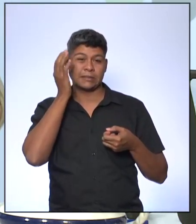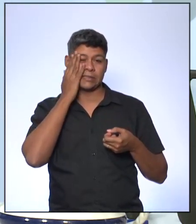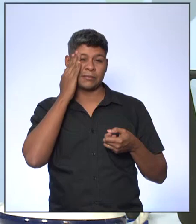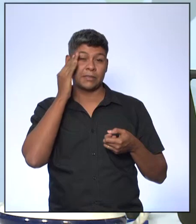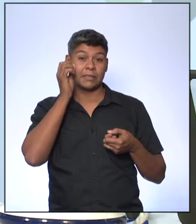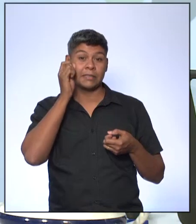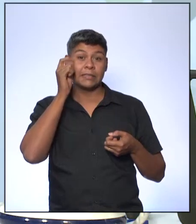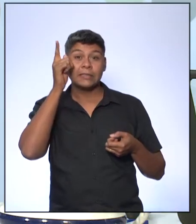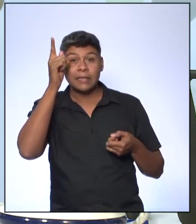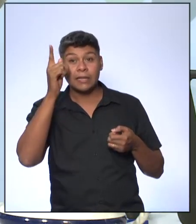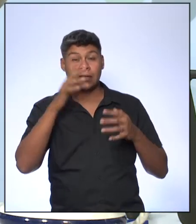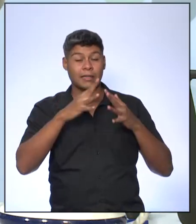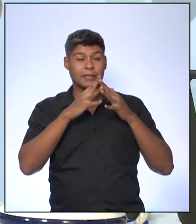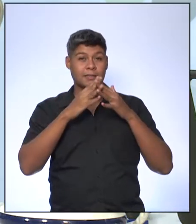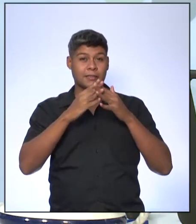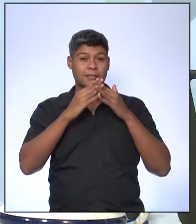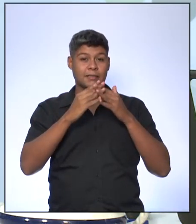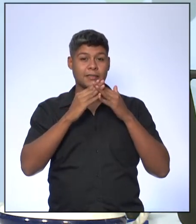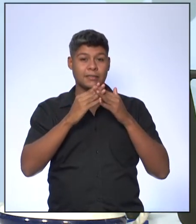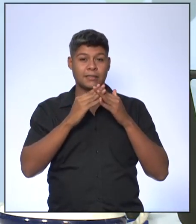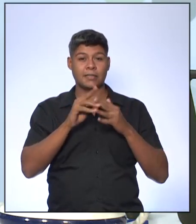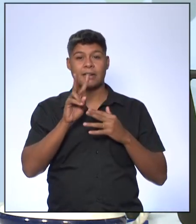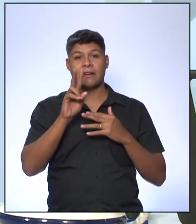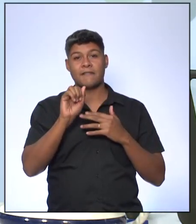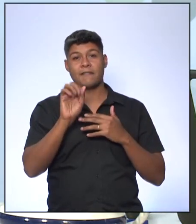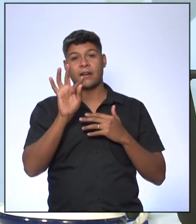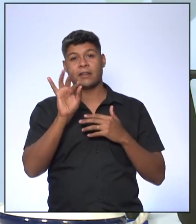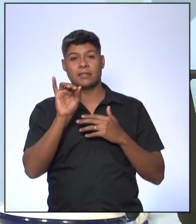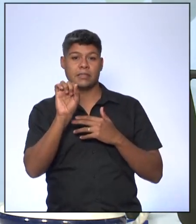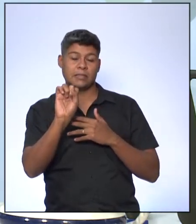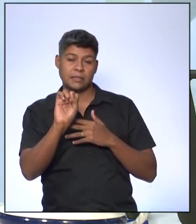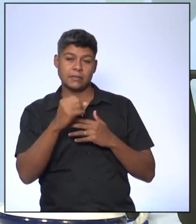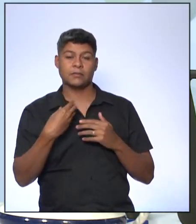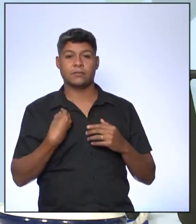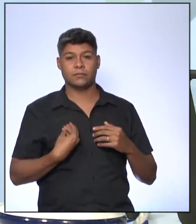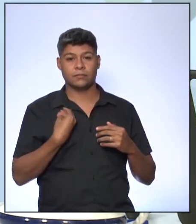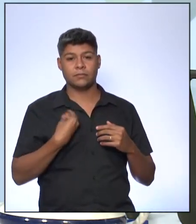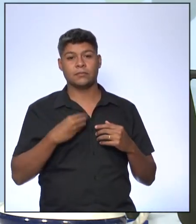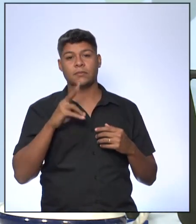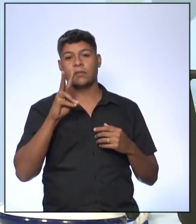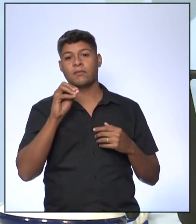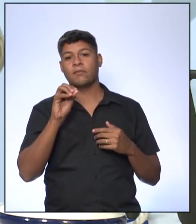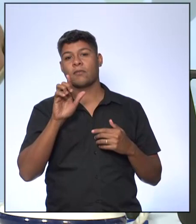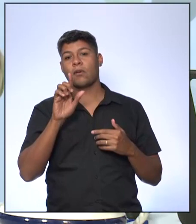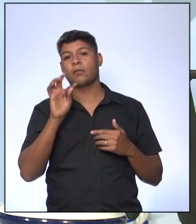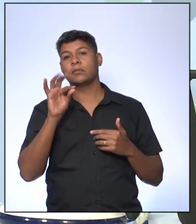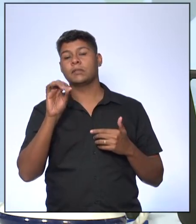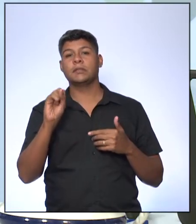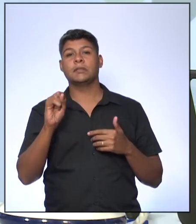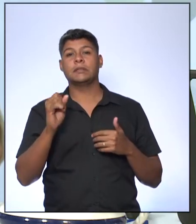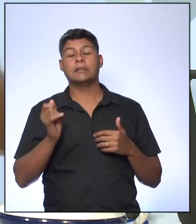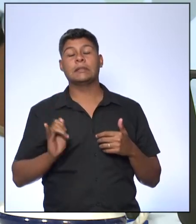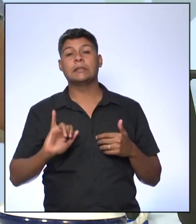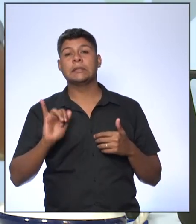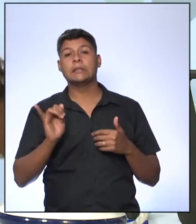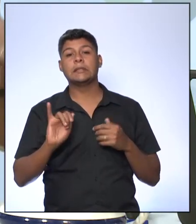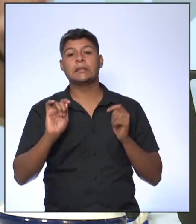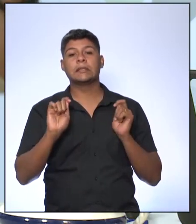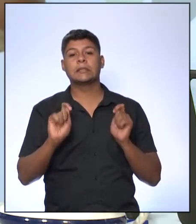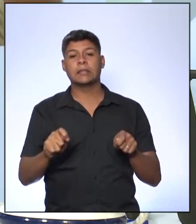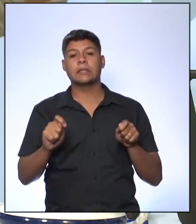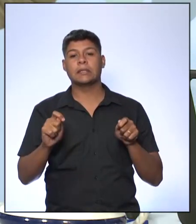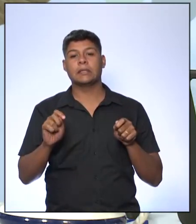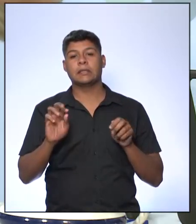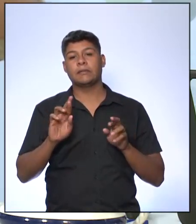para você não confundir, né, o watts que é a potência elétrica lá, consumida, e o volts, que é a tensão elétrica, né? Ou a diferença